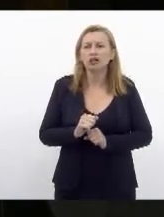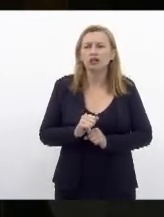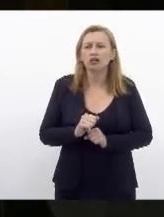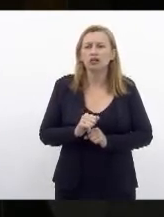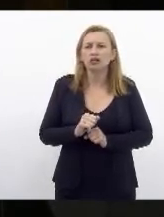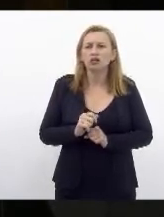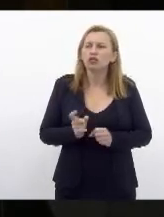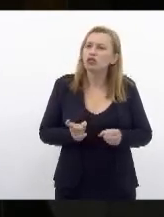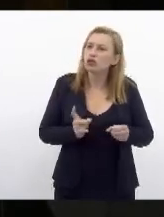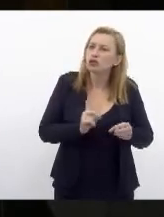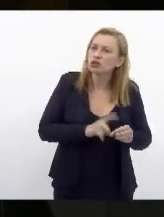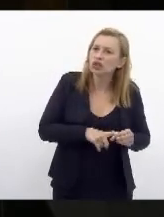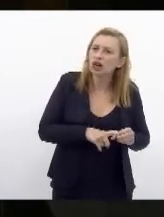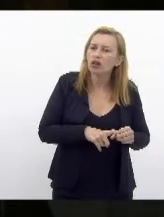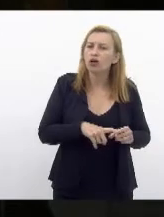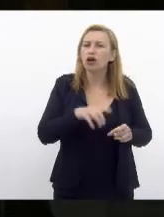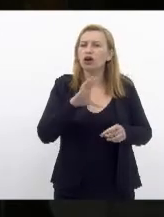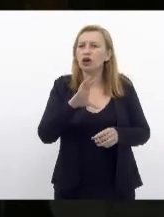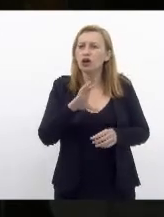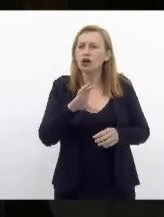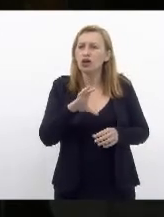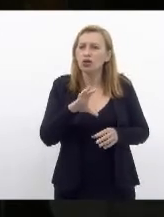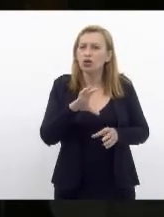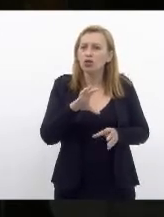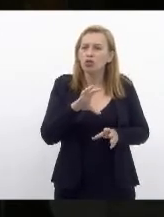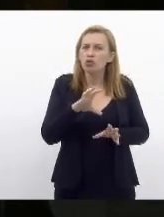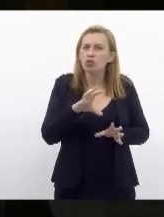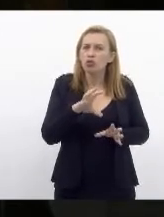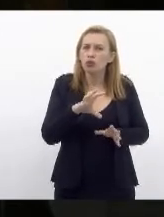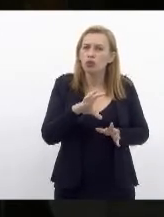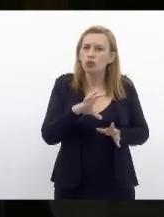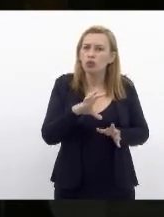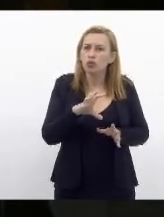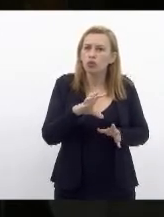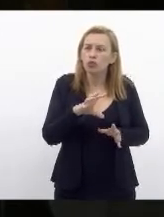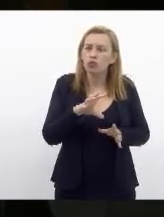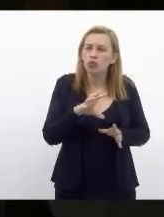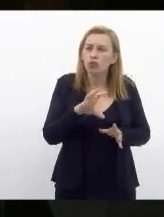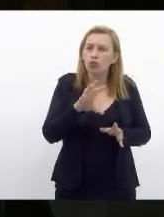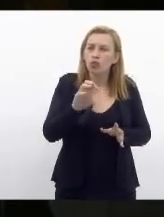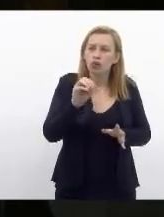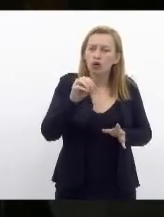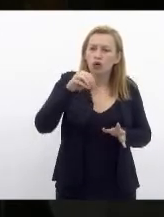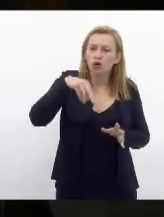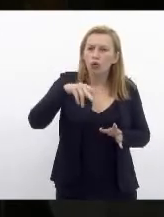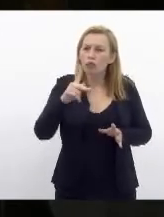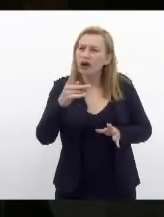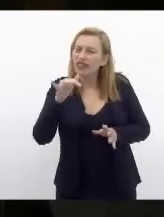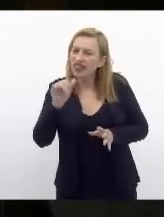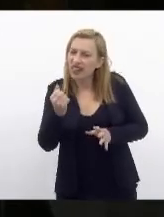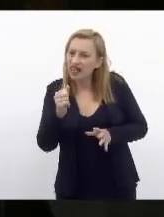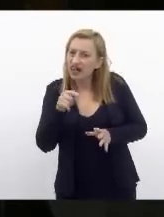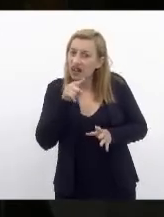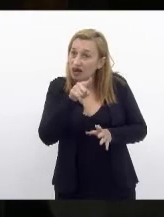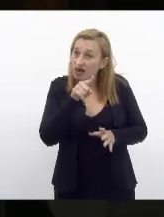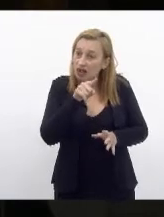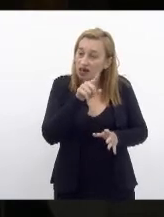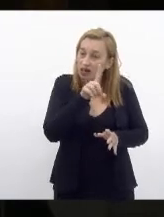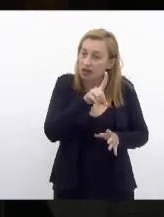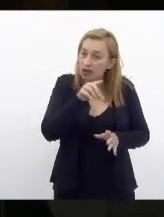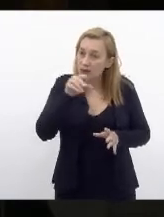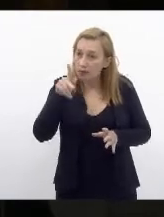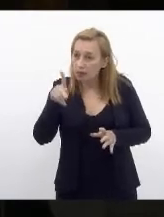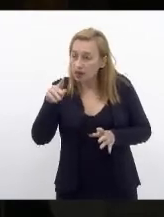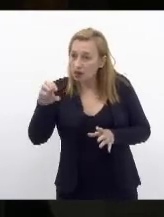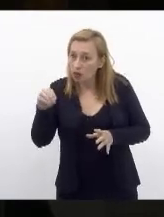reinstalarmos uma companhia, ou pelo menos um pedaço naquele DPO. O sinal naquele momento foi